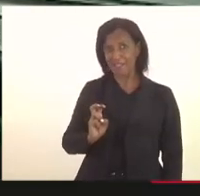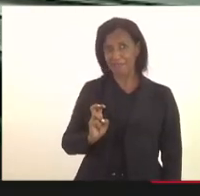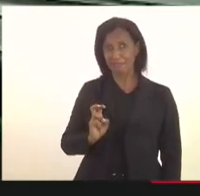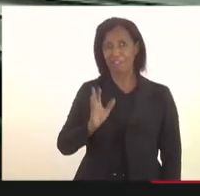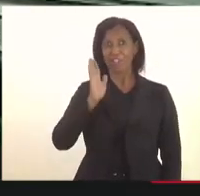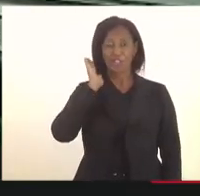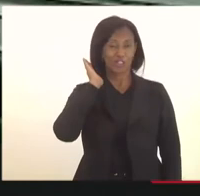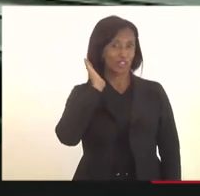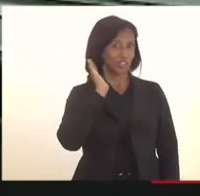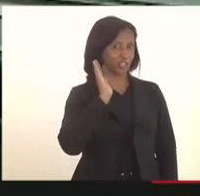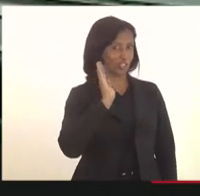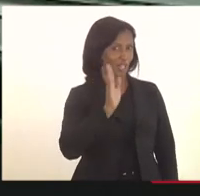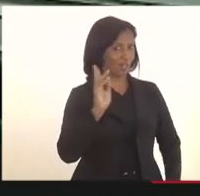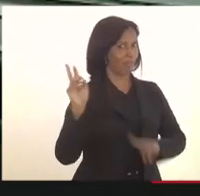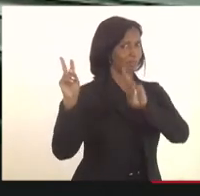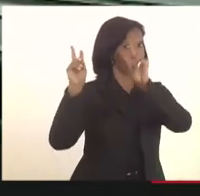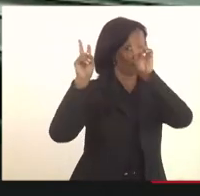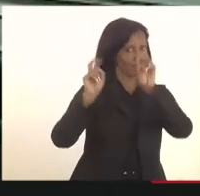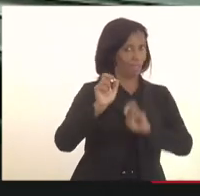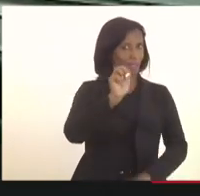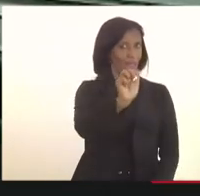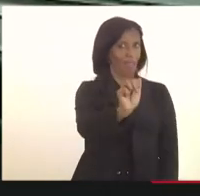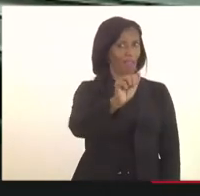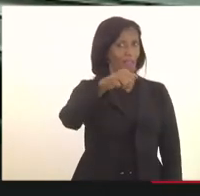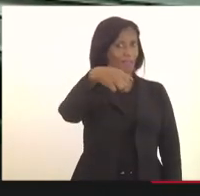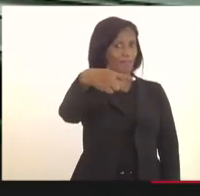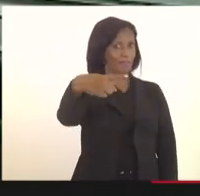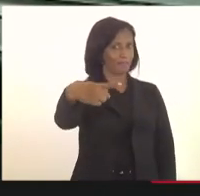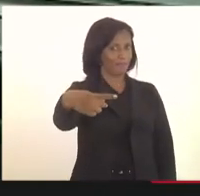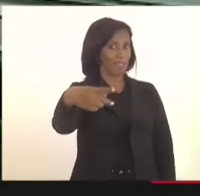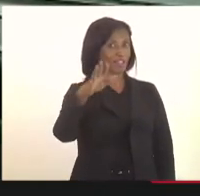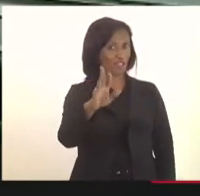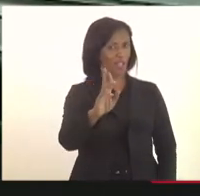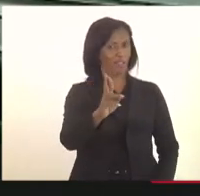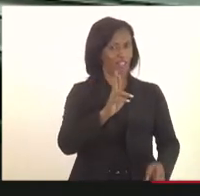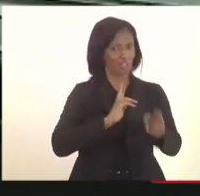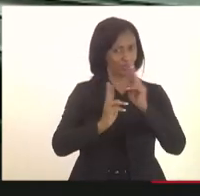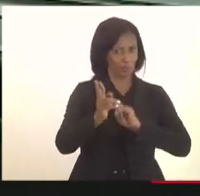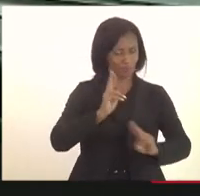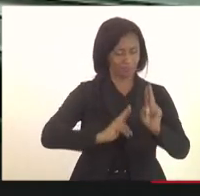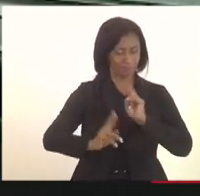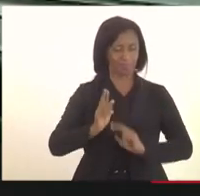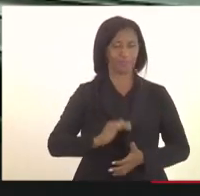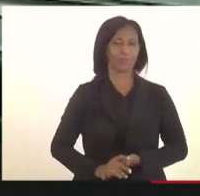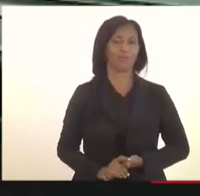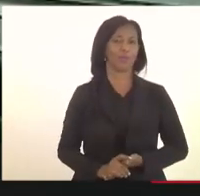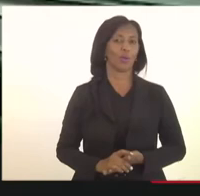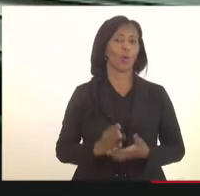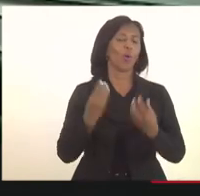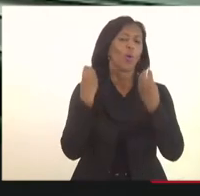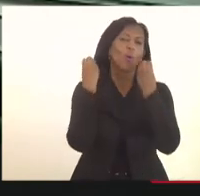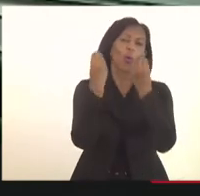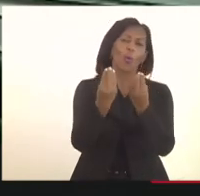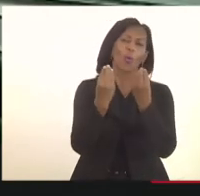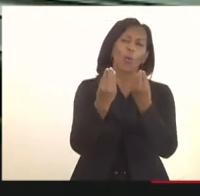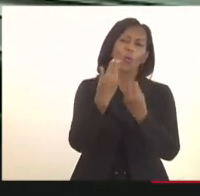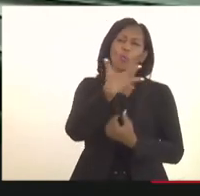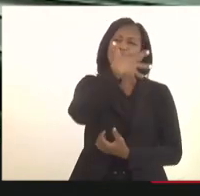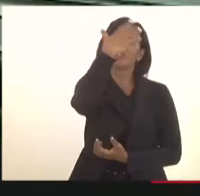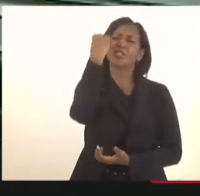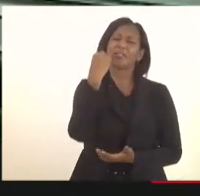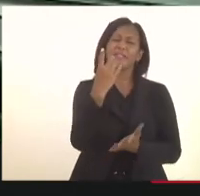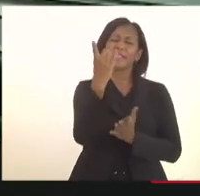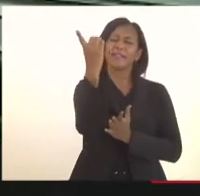a ANP sobre esse tema, já recebi as devidas respostas. Como é que esqueceram de declarar isso?